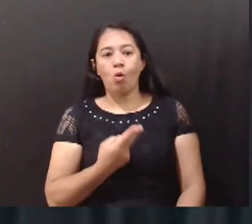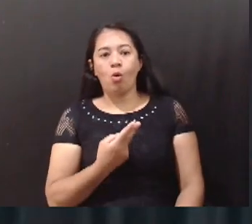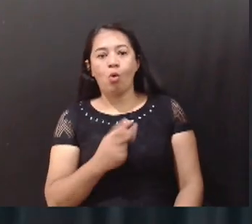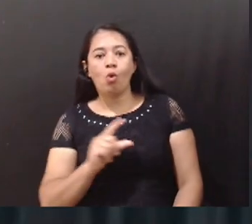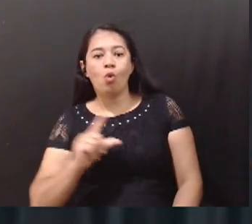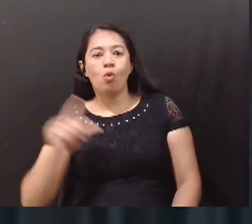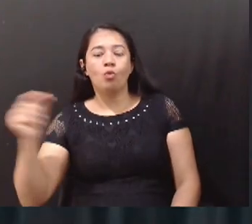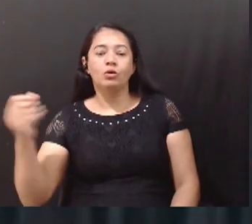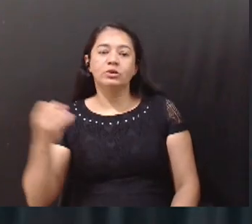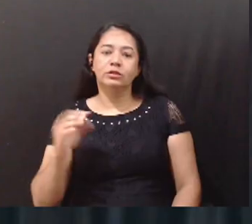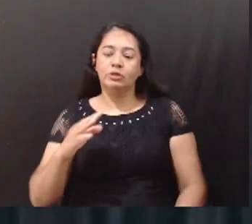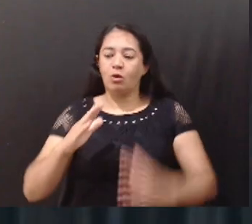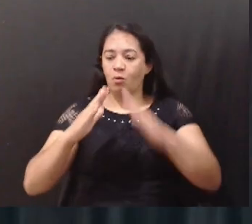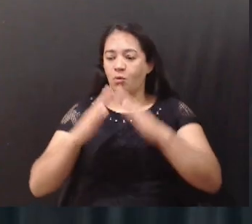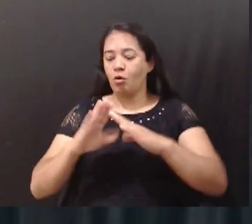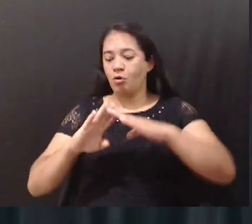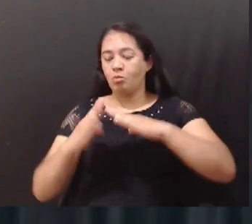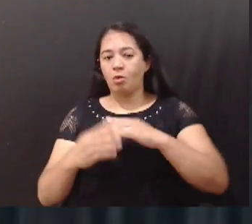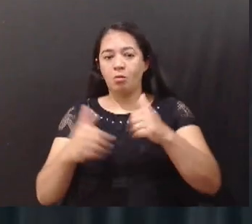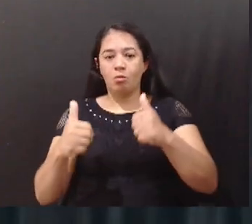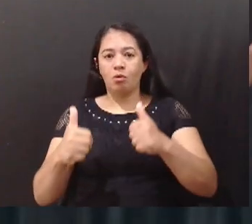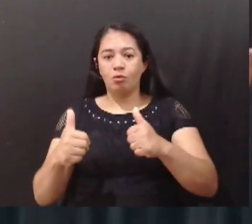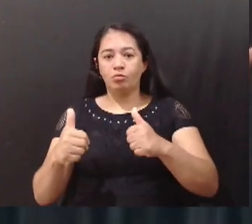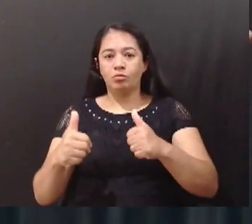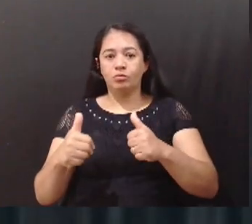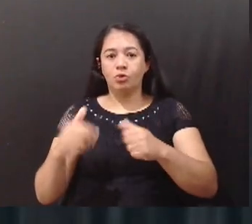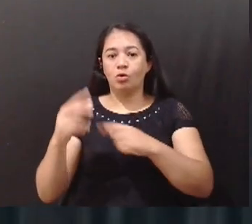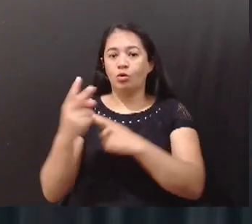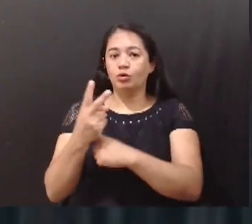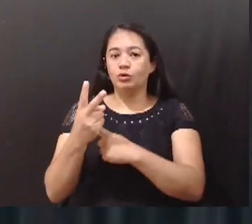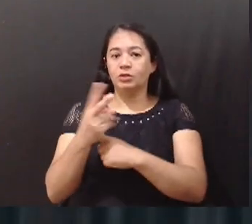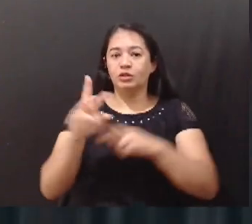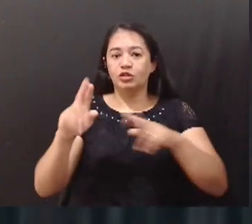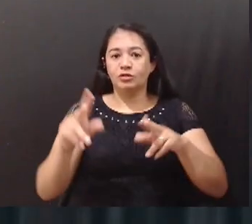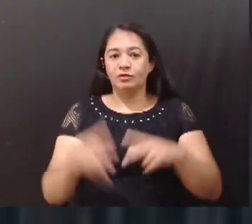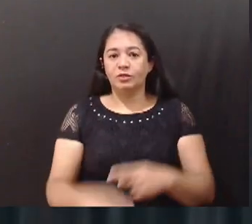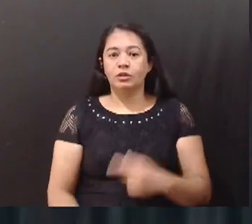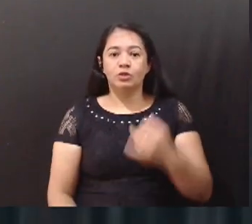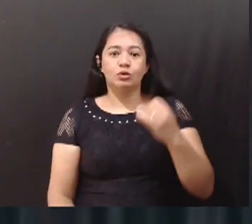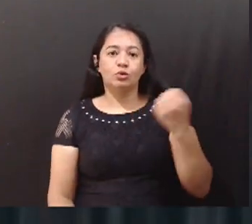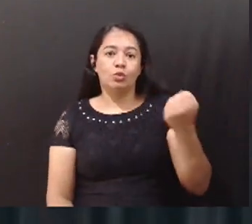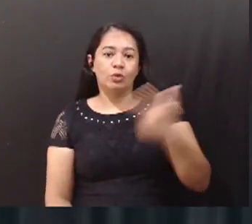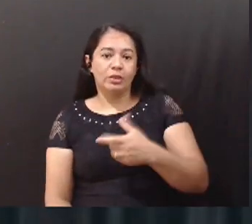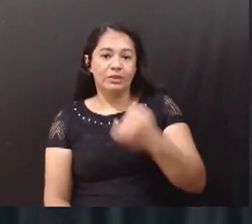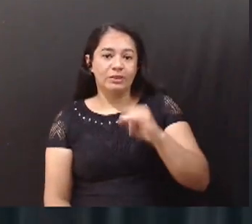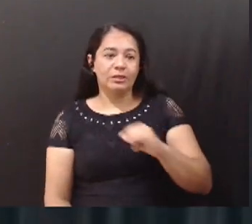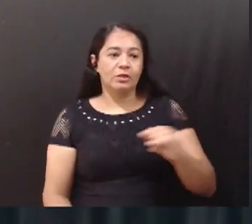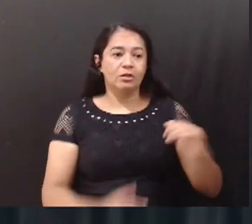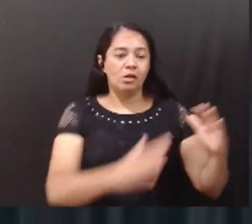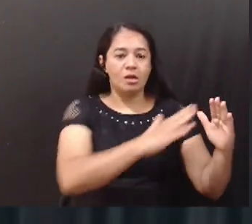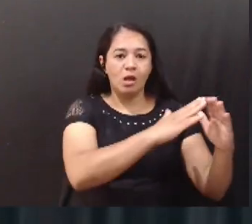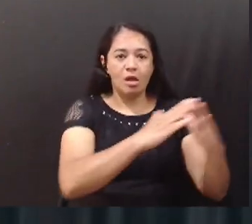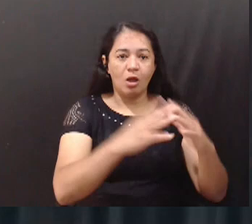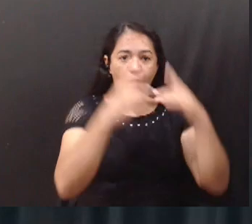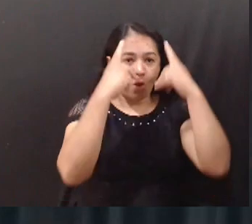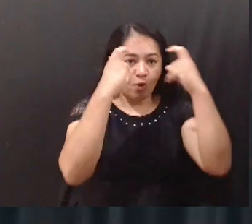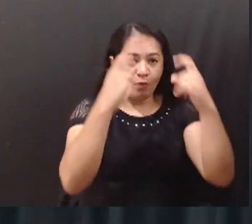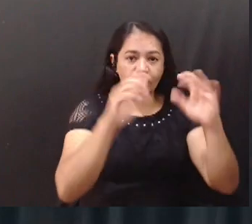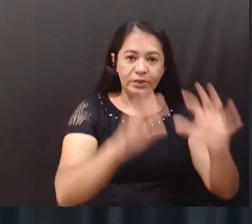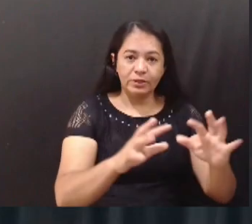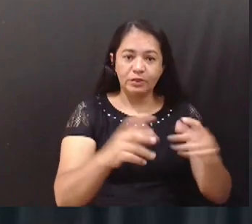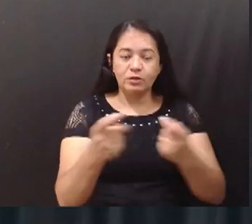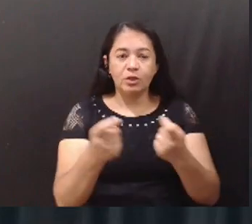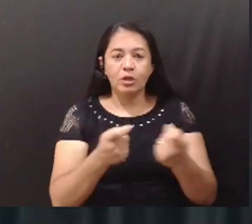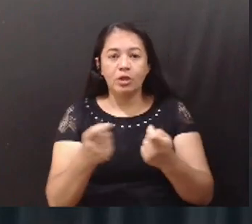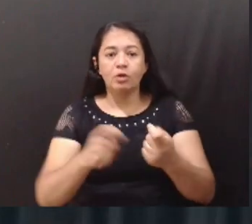bom, eu tenho cuidados totalmente diferentes do que se eu moro numa periferia, num bairro violento. E isso tudo é regulado por emoção,